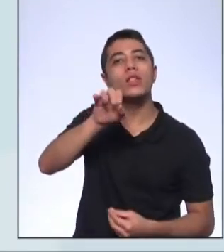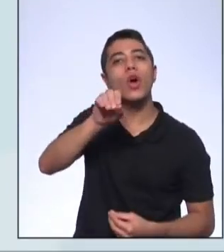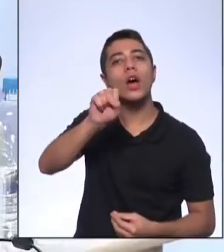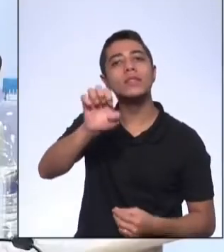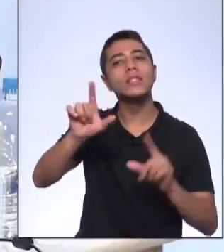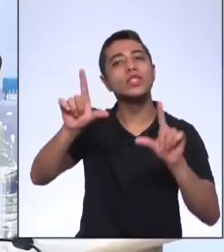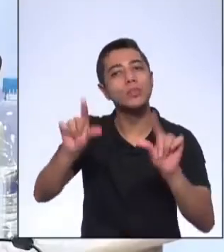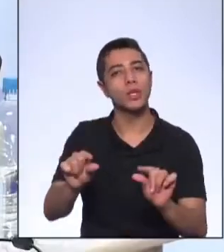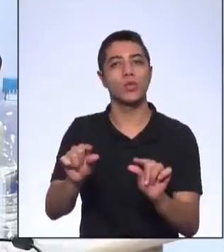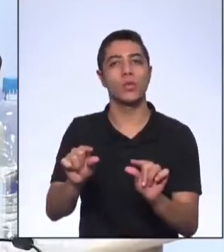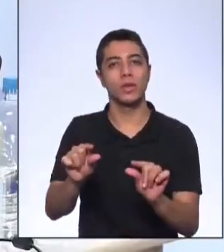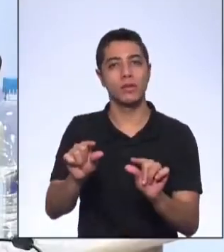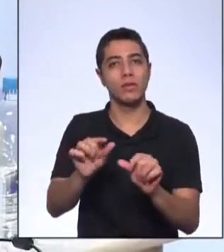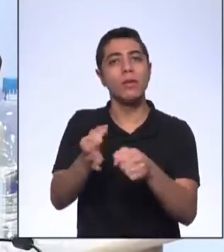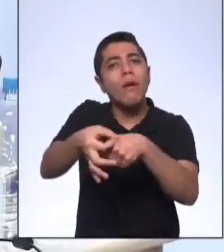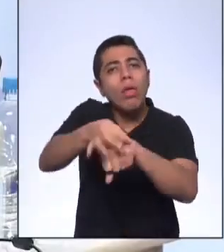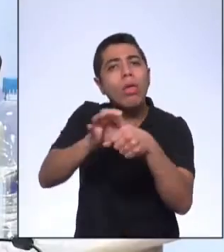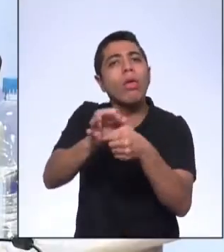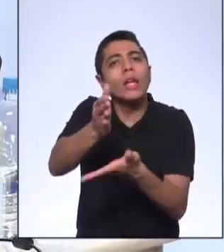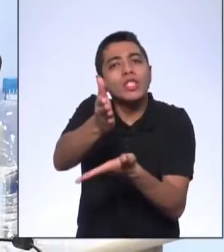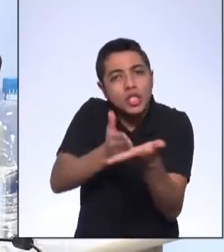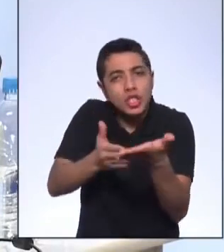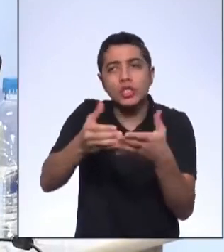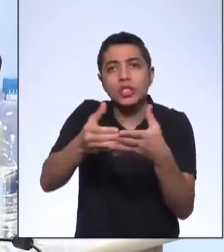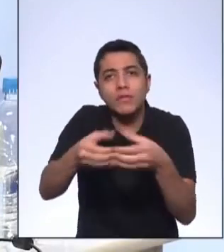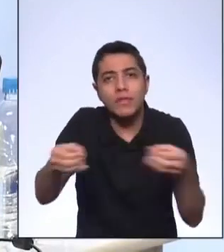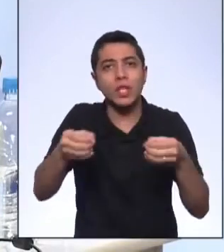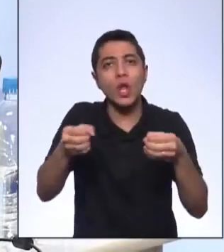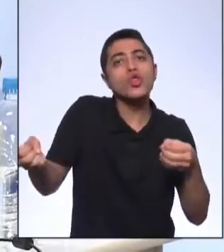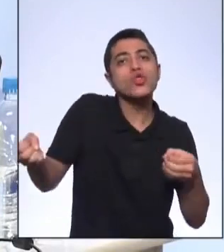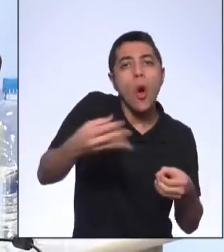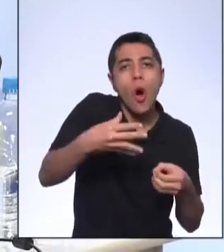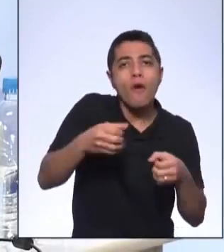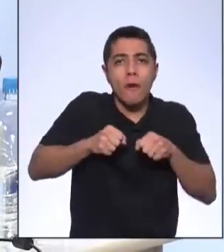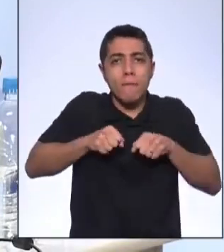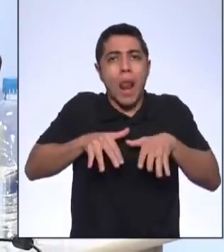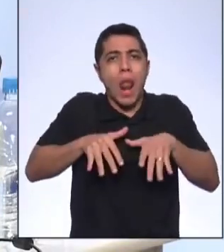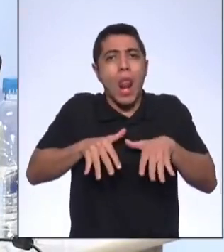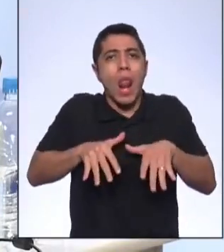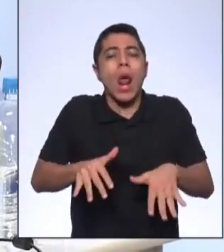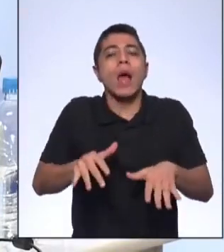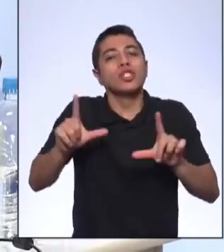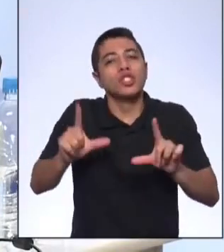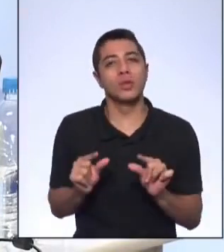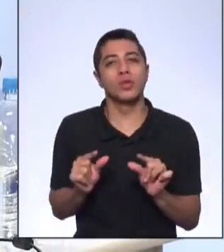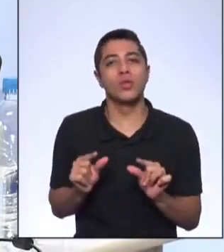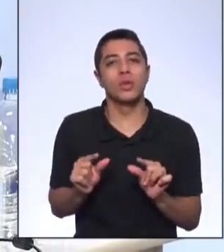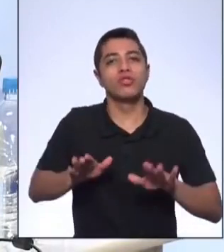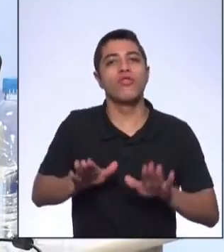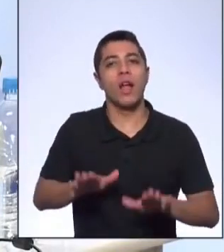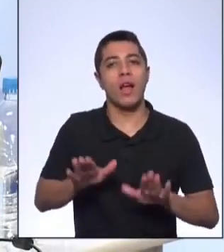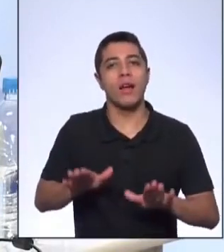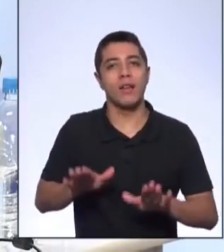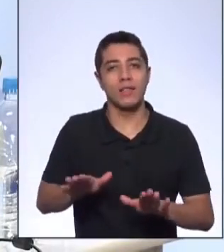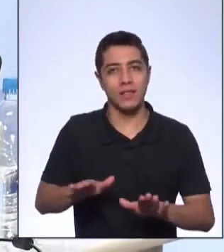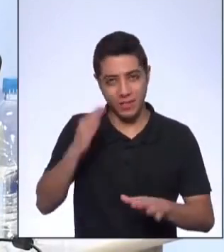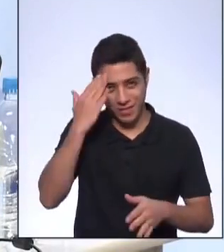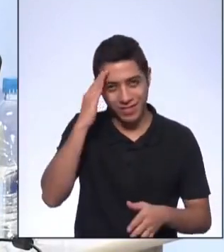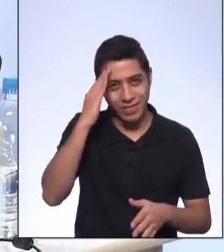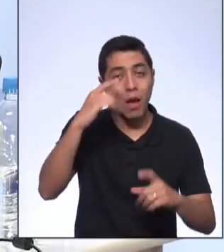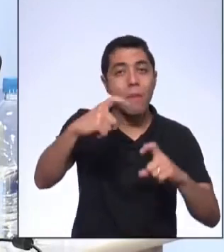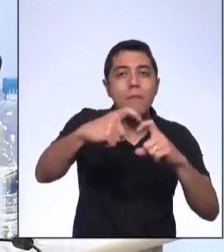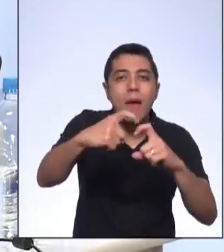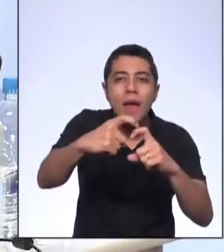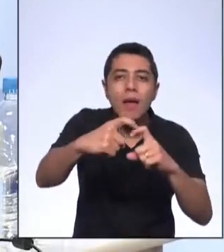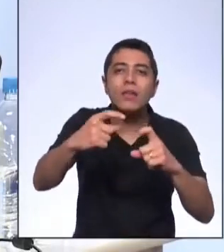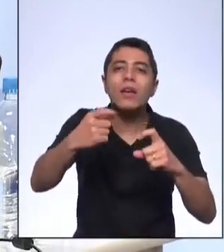muito altíssimo. Tá? Então, o que acontece? Ela vai absorver mais, tá, os produtos da quimioterapia, o medicamento